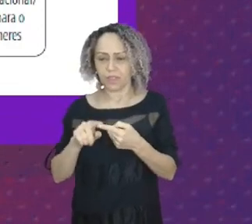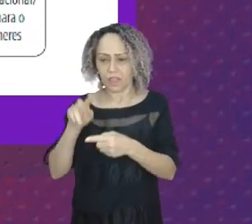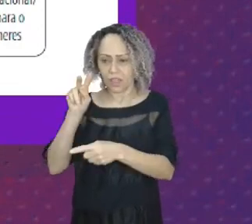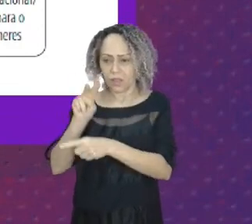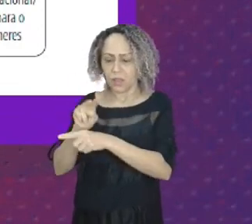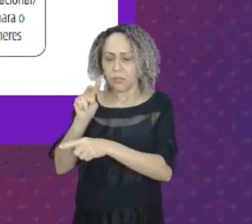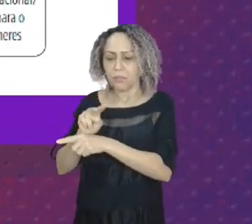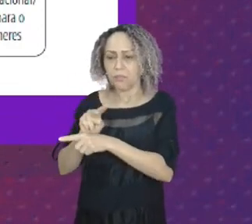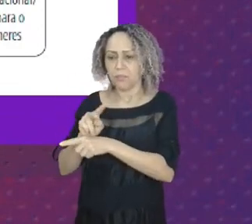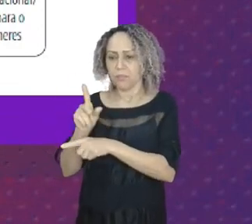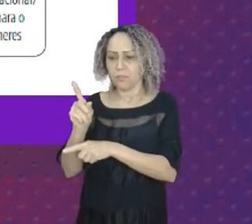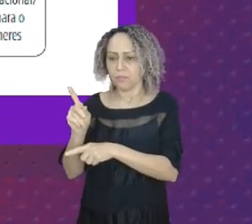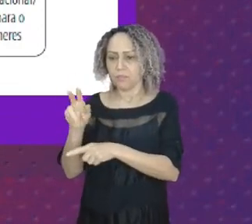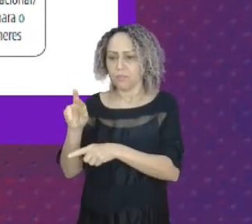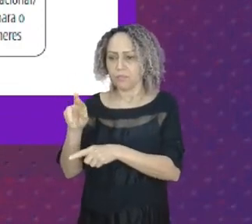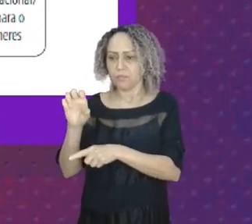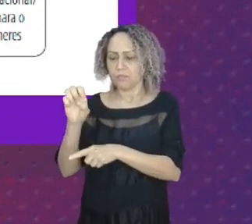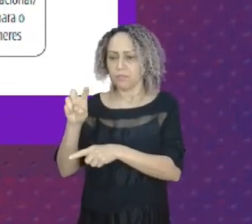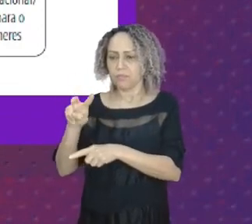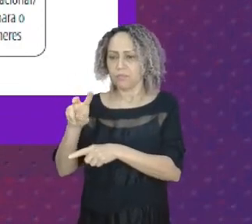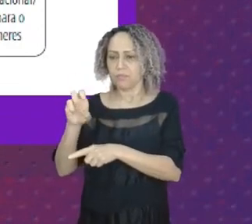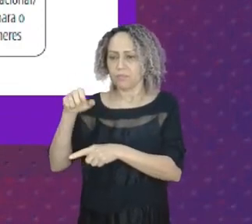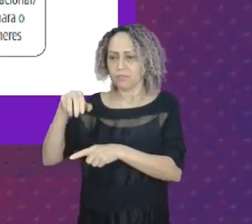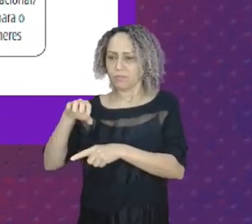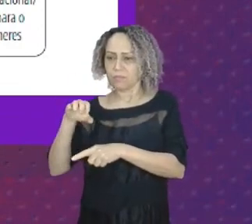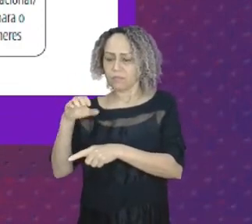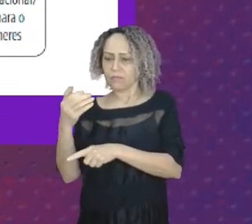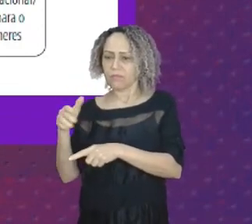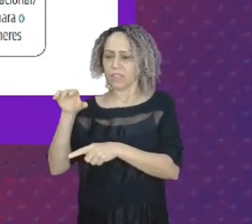que é prevenção? Que são ações educativas,